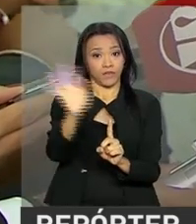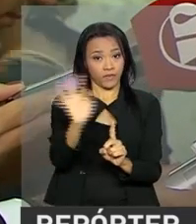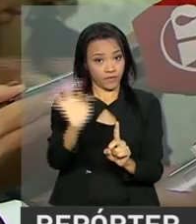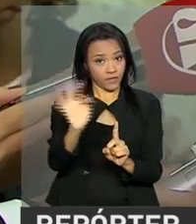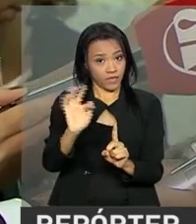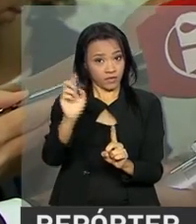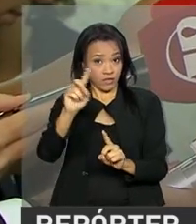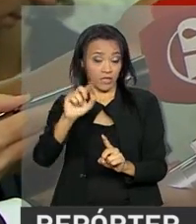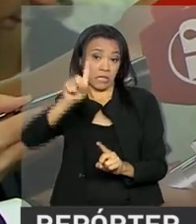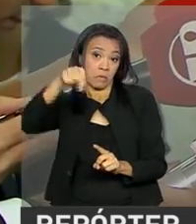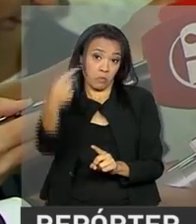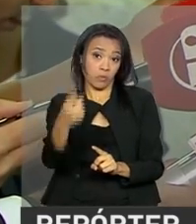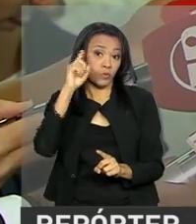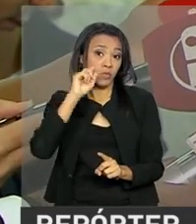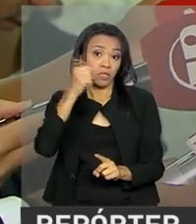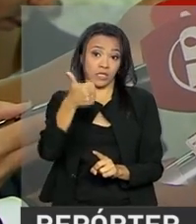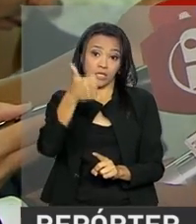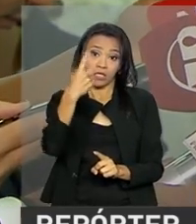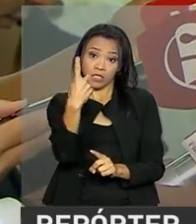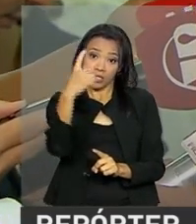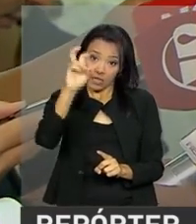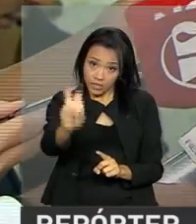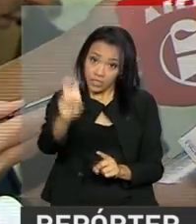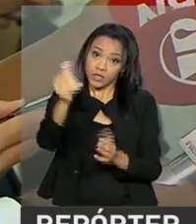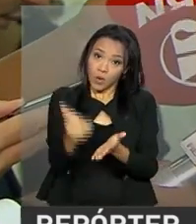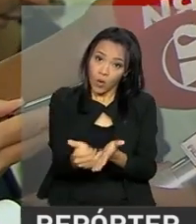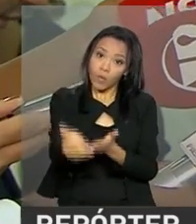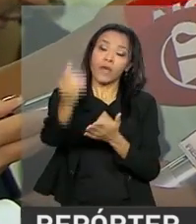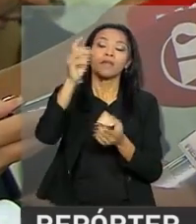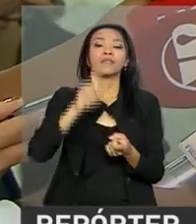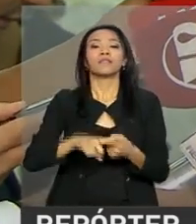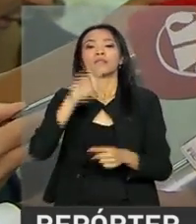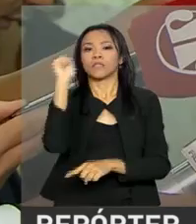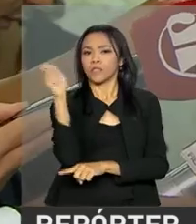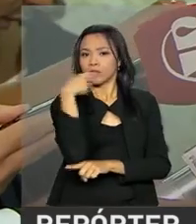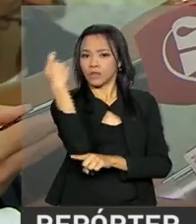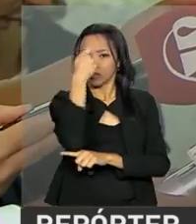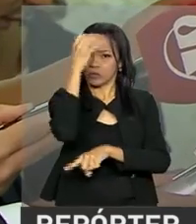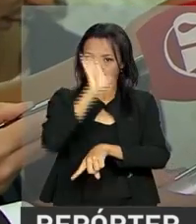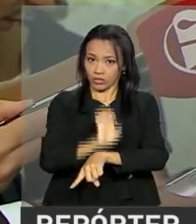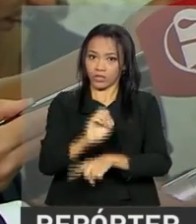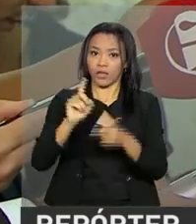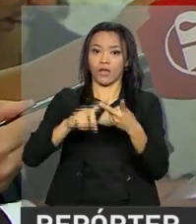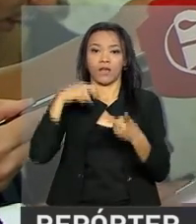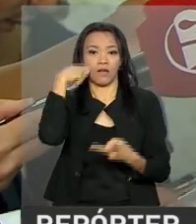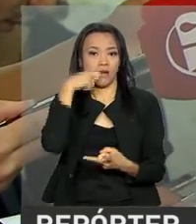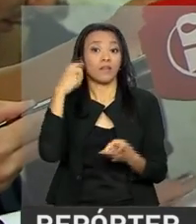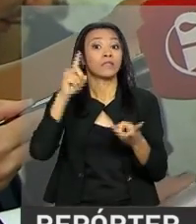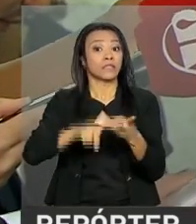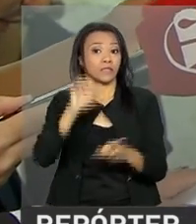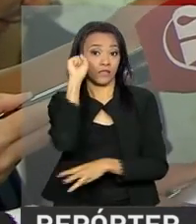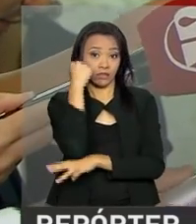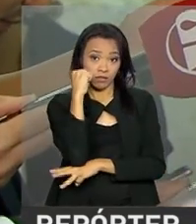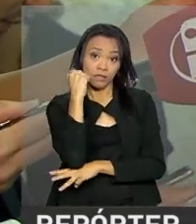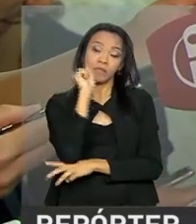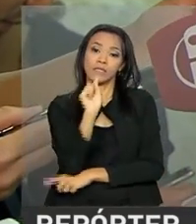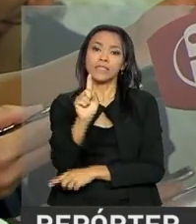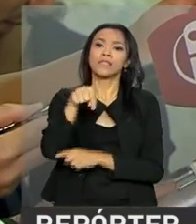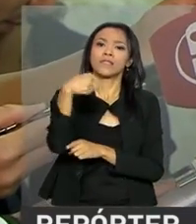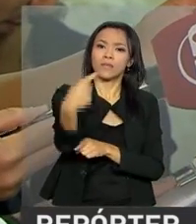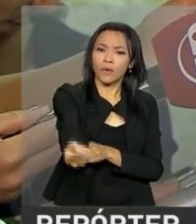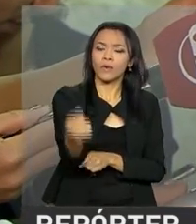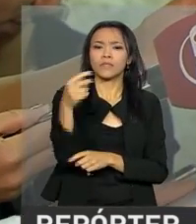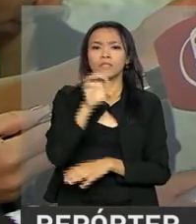de fevereiro, já se inicia em 3 estados, Rio Grande do Sul, Rio Grande do Norte e Sergipe, e na sequência,